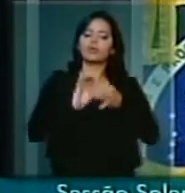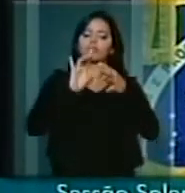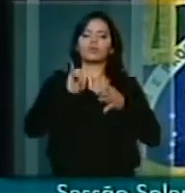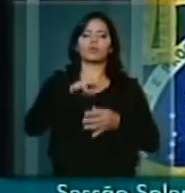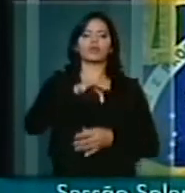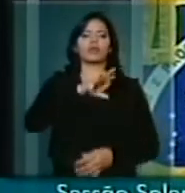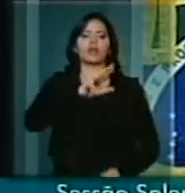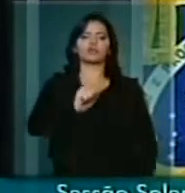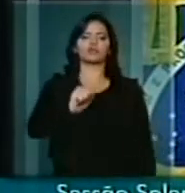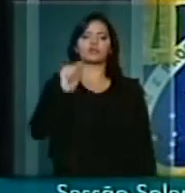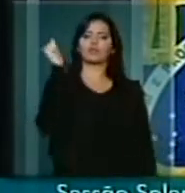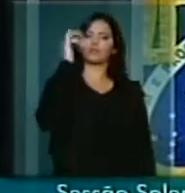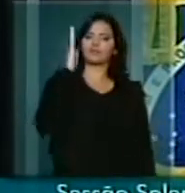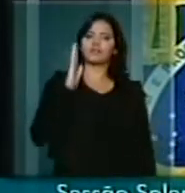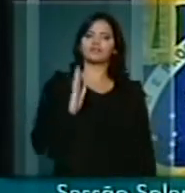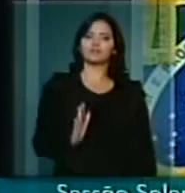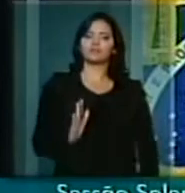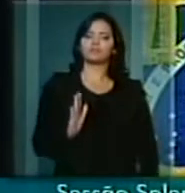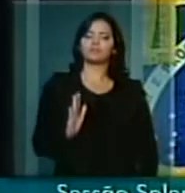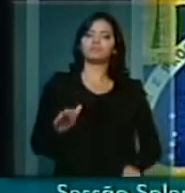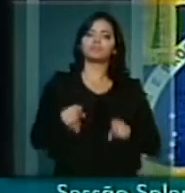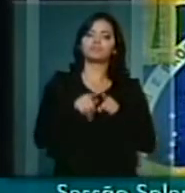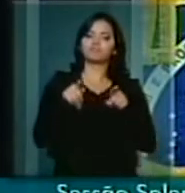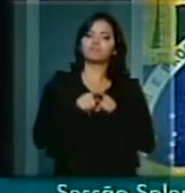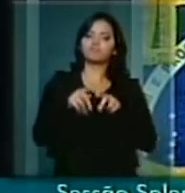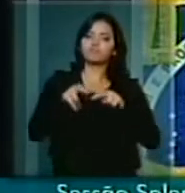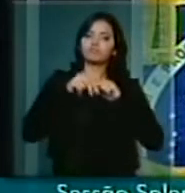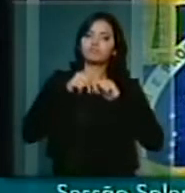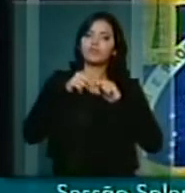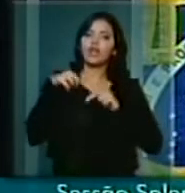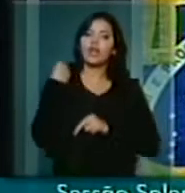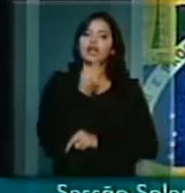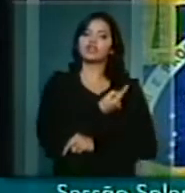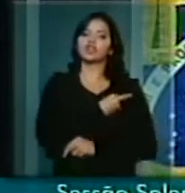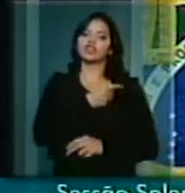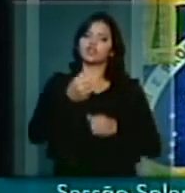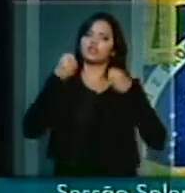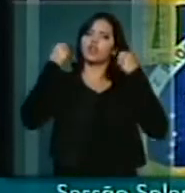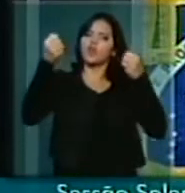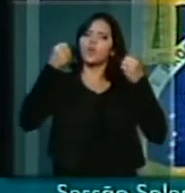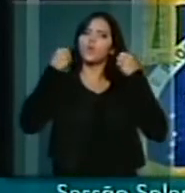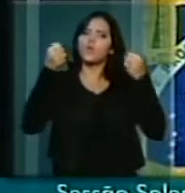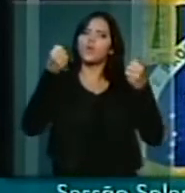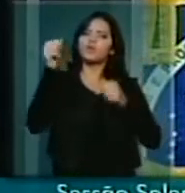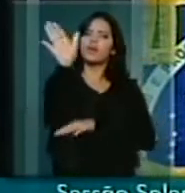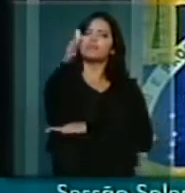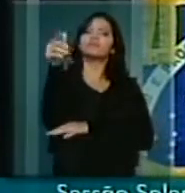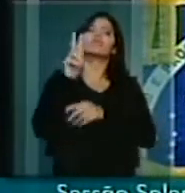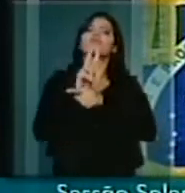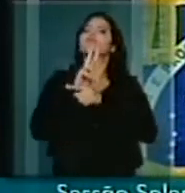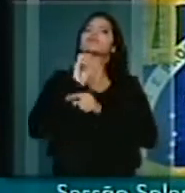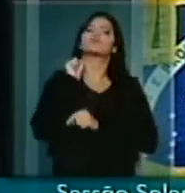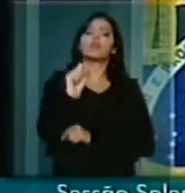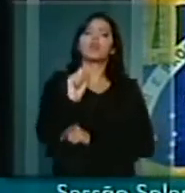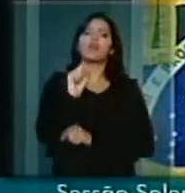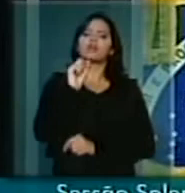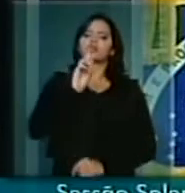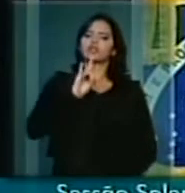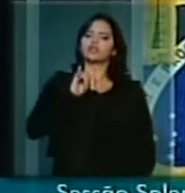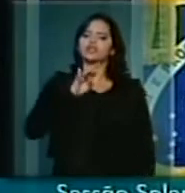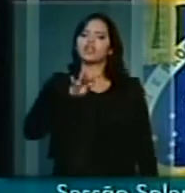Tanto é que a nossa grande bandeira de luta naquele período era a luta pelas